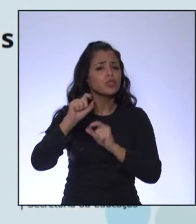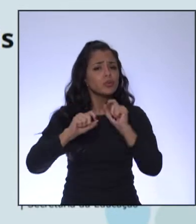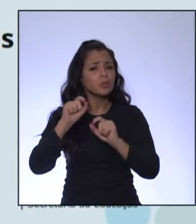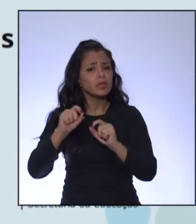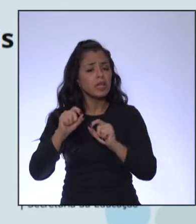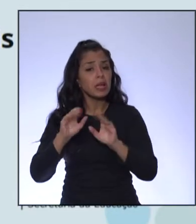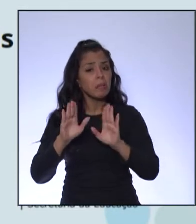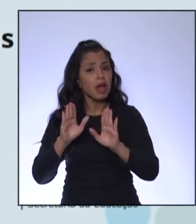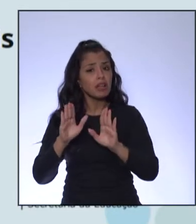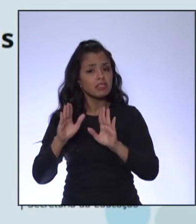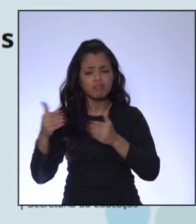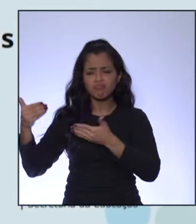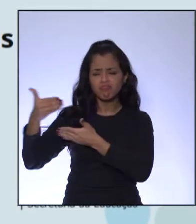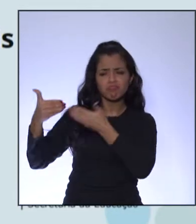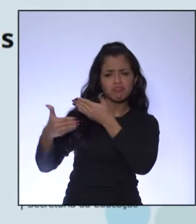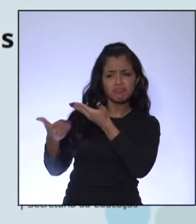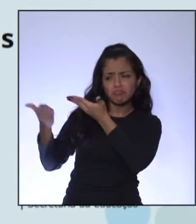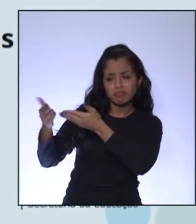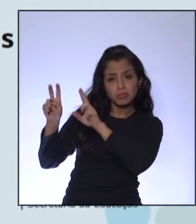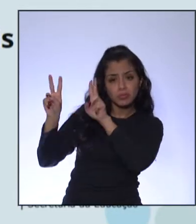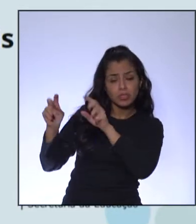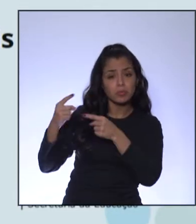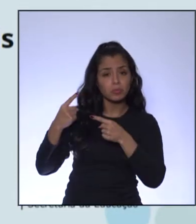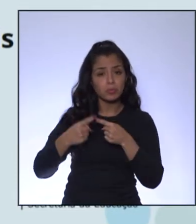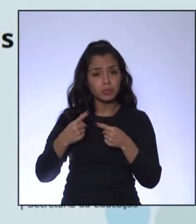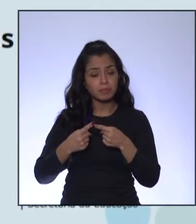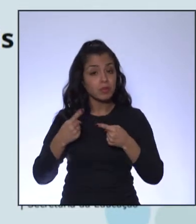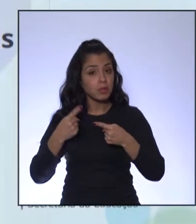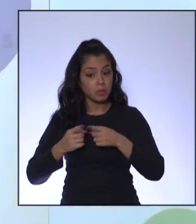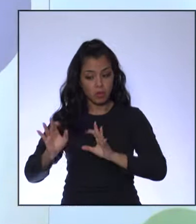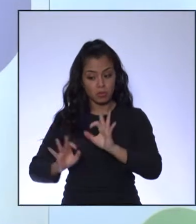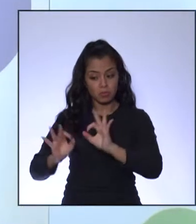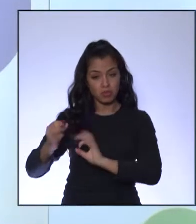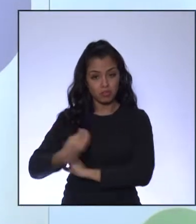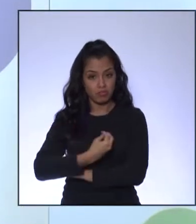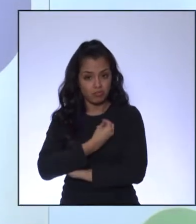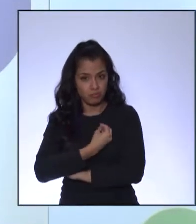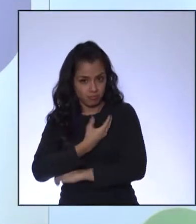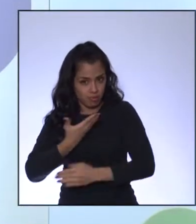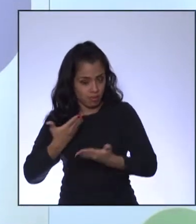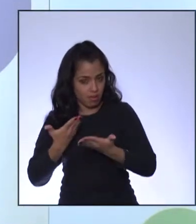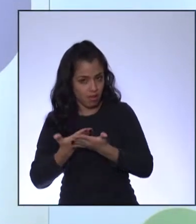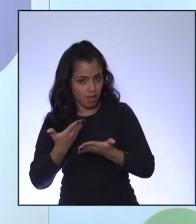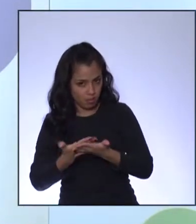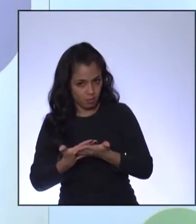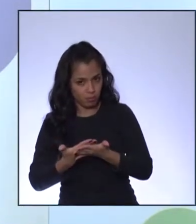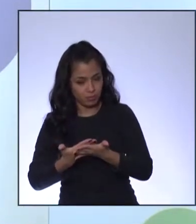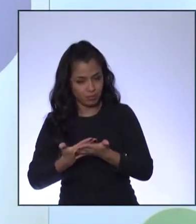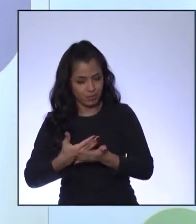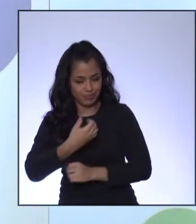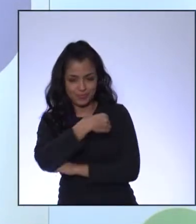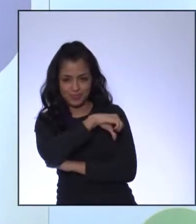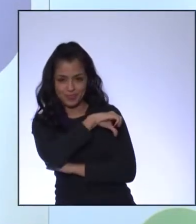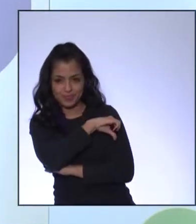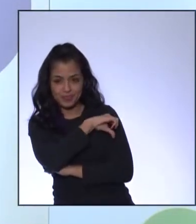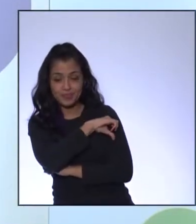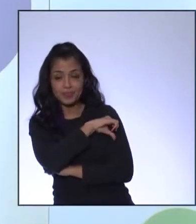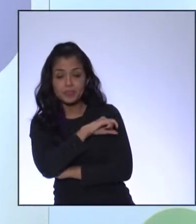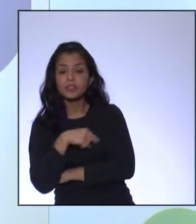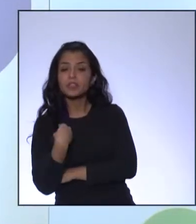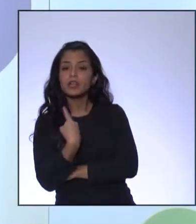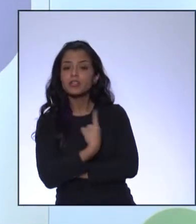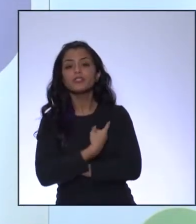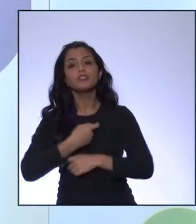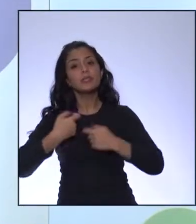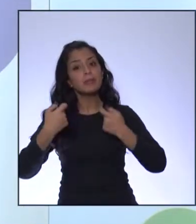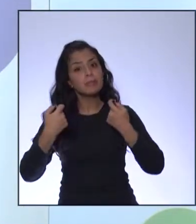trouxe isso? Porque a aula do projeto de vida para o 9º ano, o projeto de vida para o 9º ano, a gente precisa começar